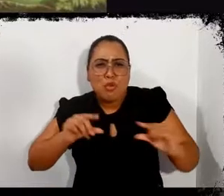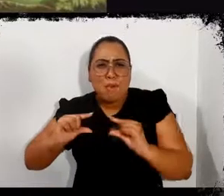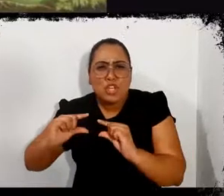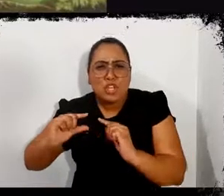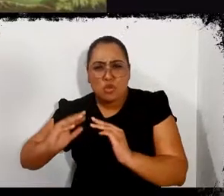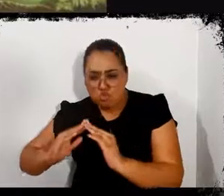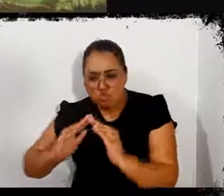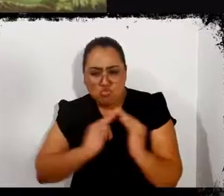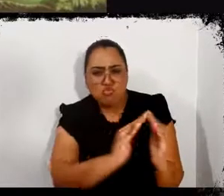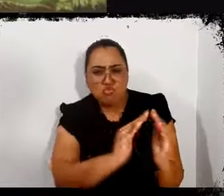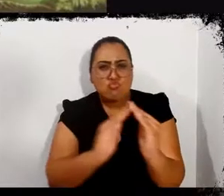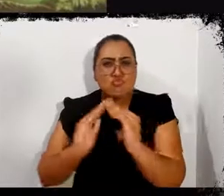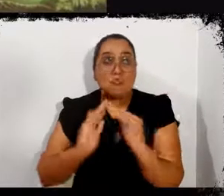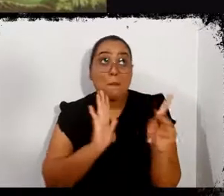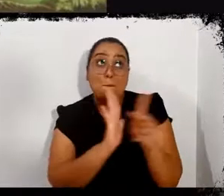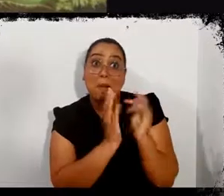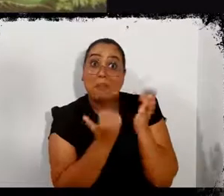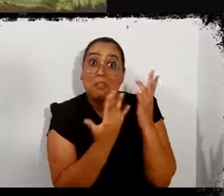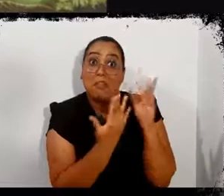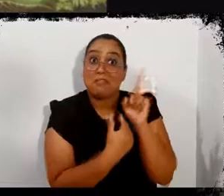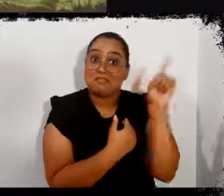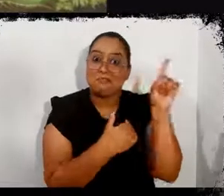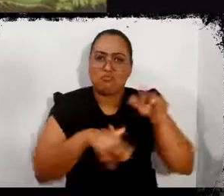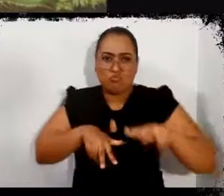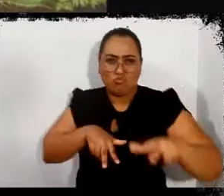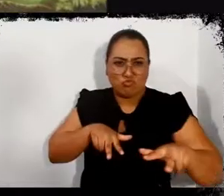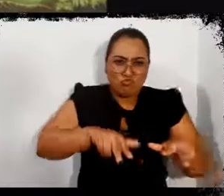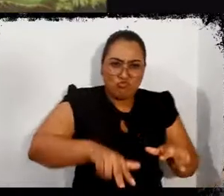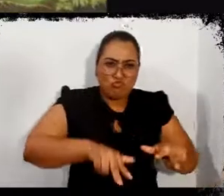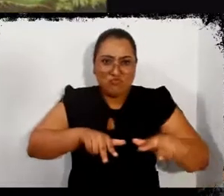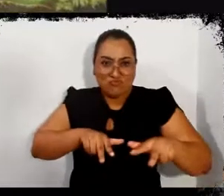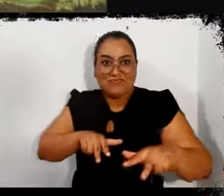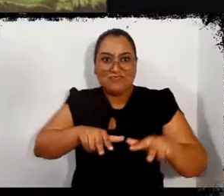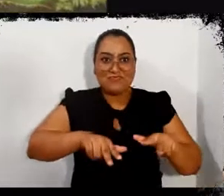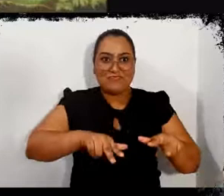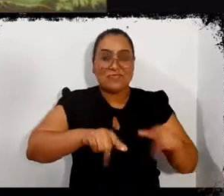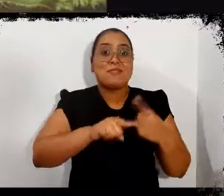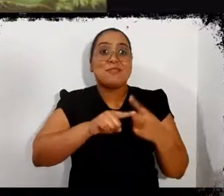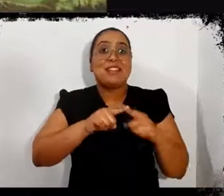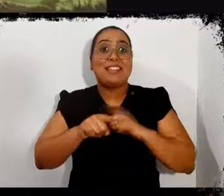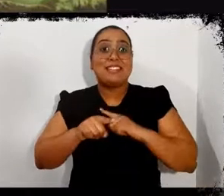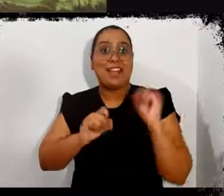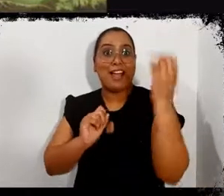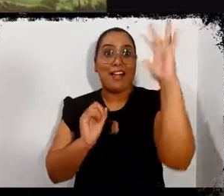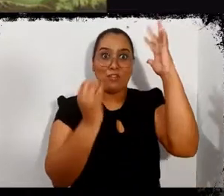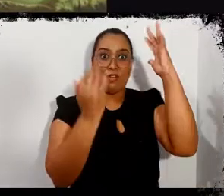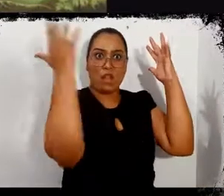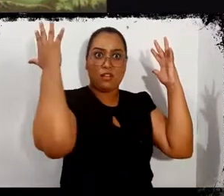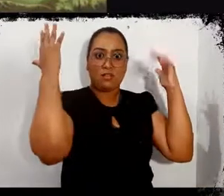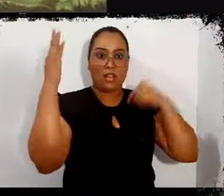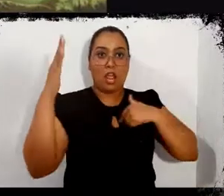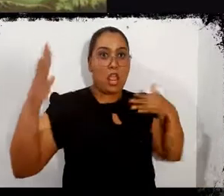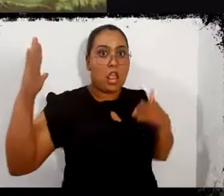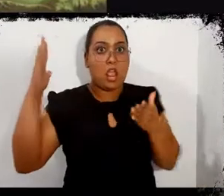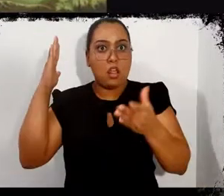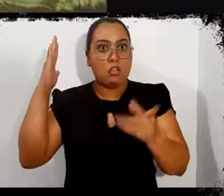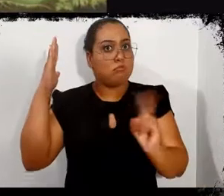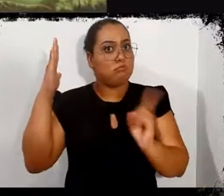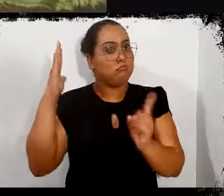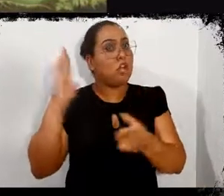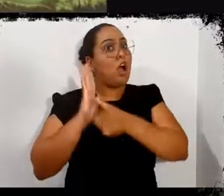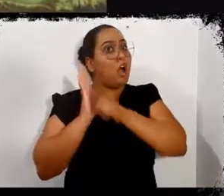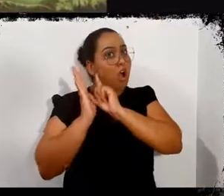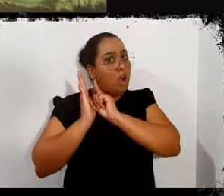de Baba Yaga em relação aos humanos, assim como essa coisa, talvez dê para ver